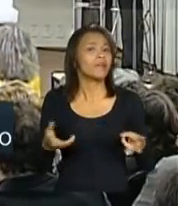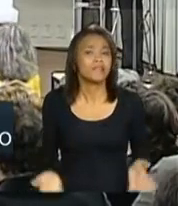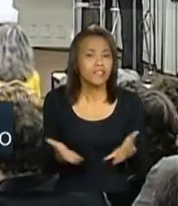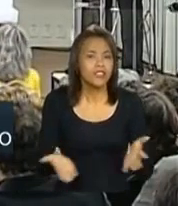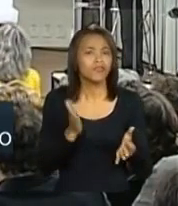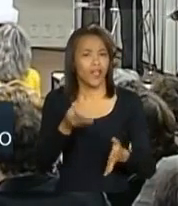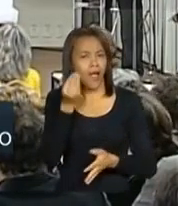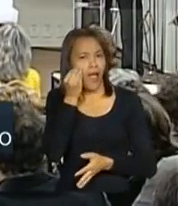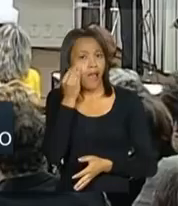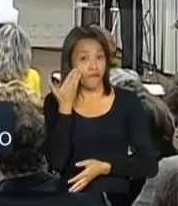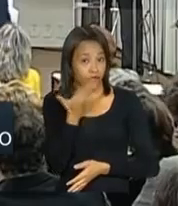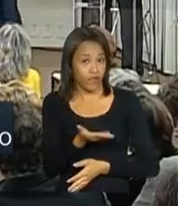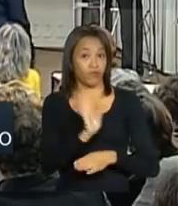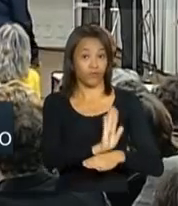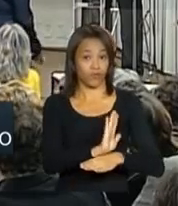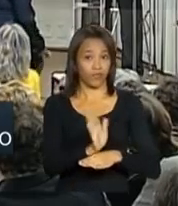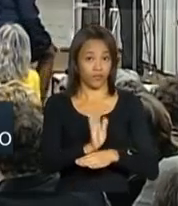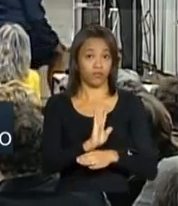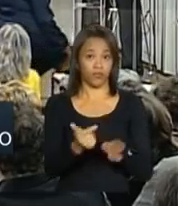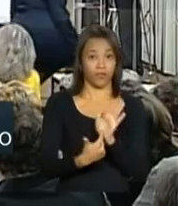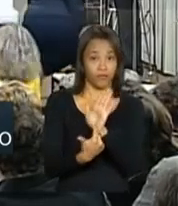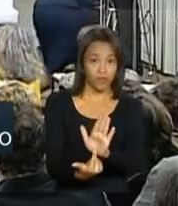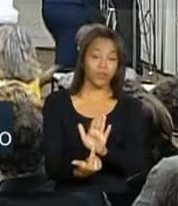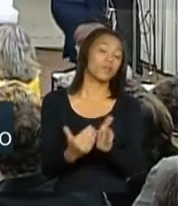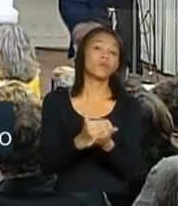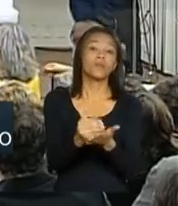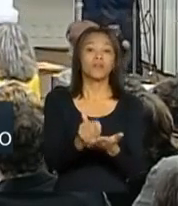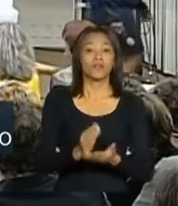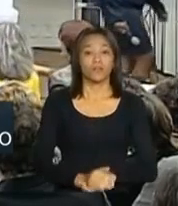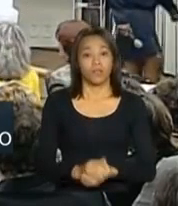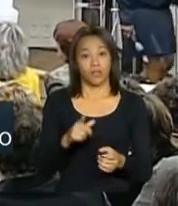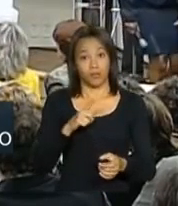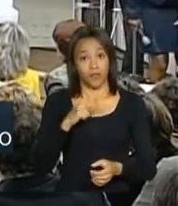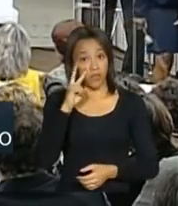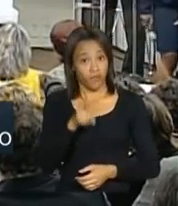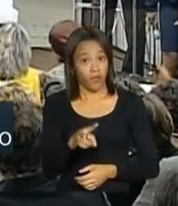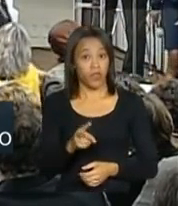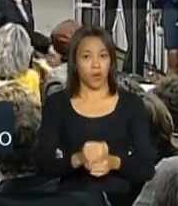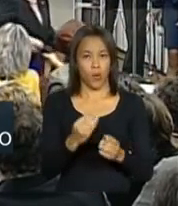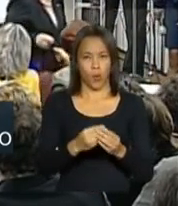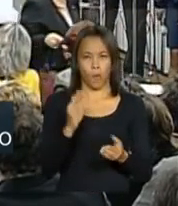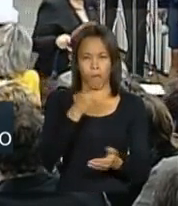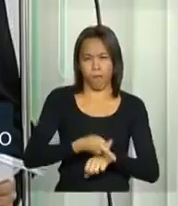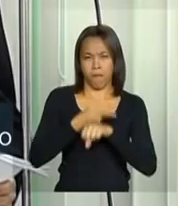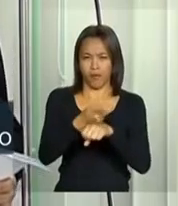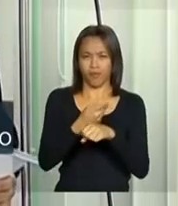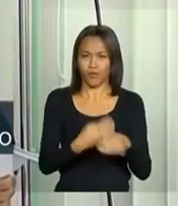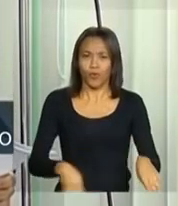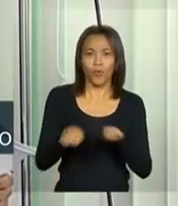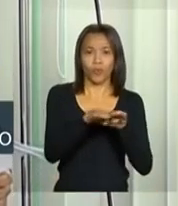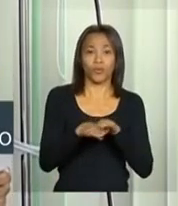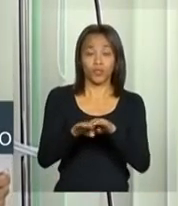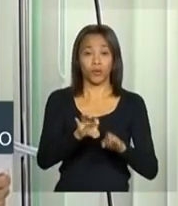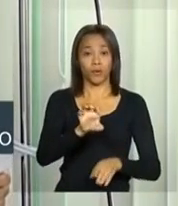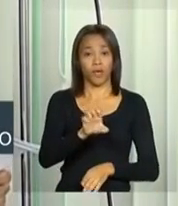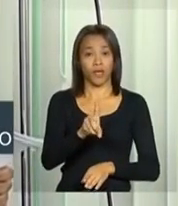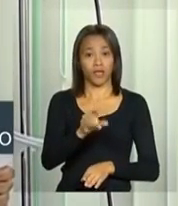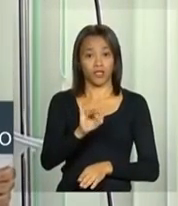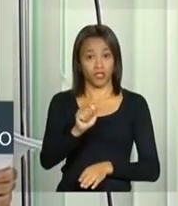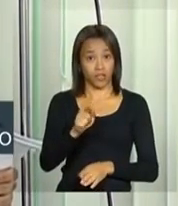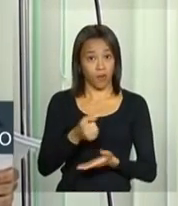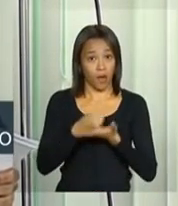vídeo que foi apresentado hoje ao início. O prêmio Construindo a Igualdade de Gênero, o edital de apoio a pesquisas no